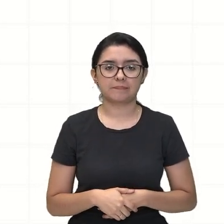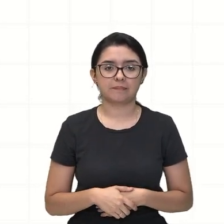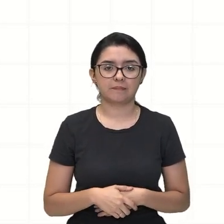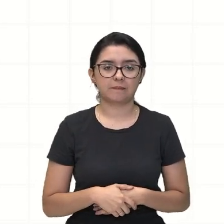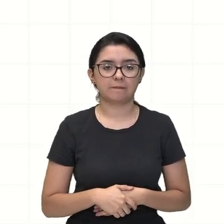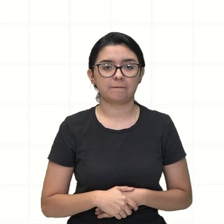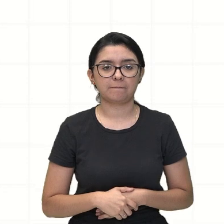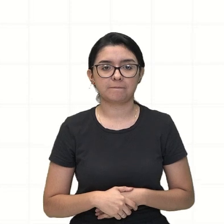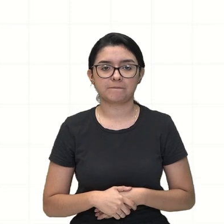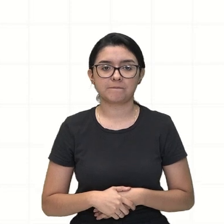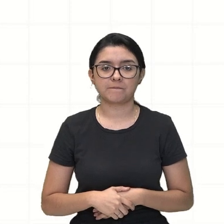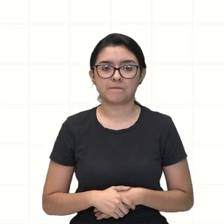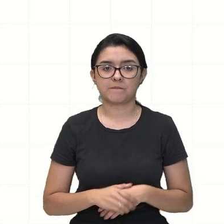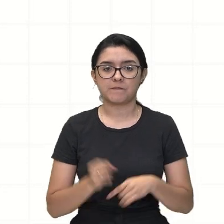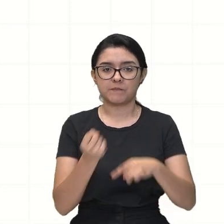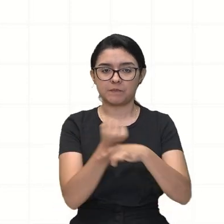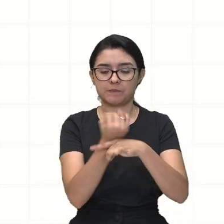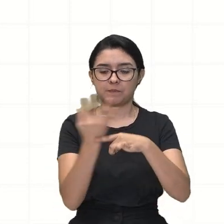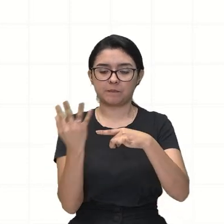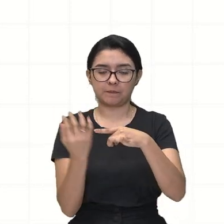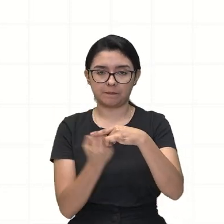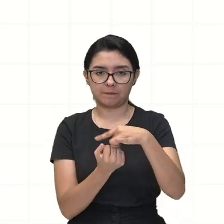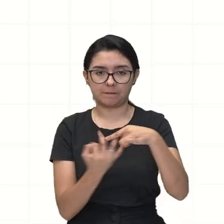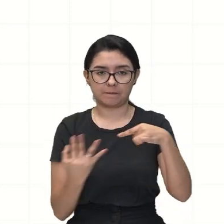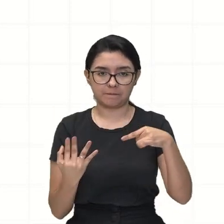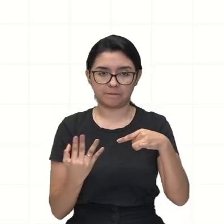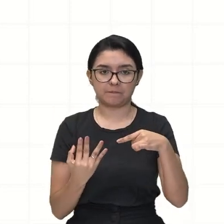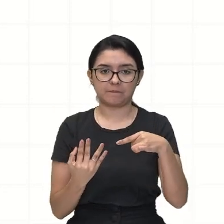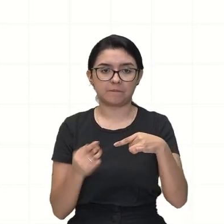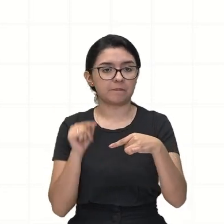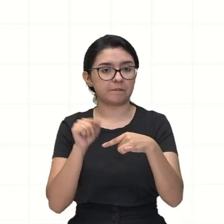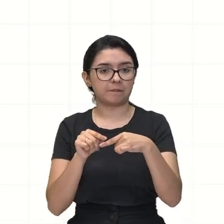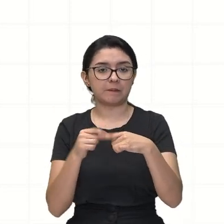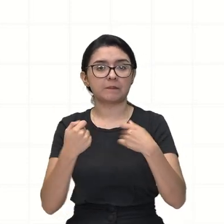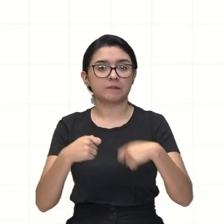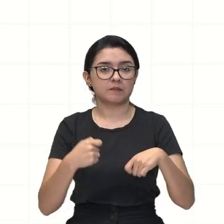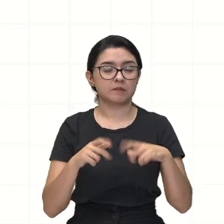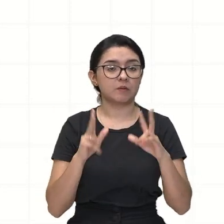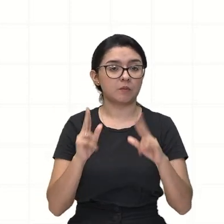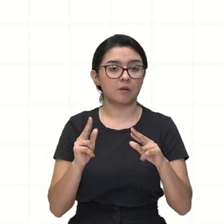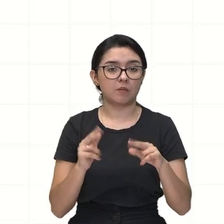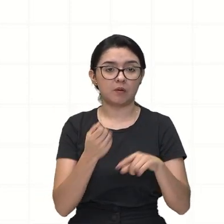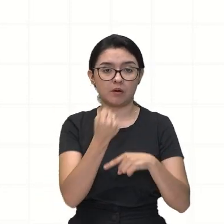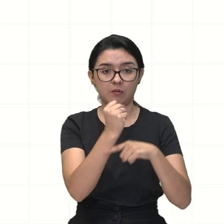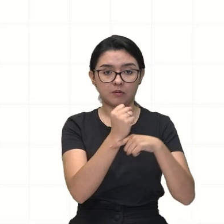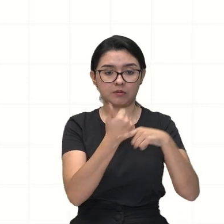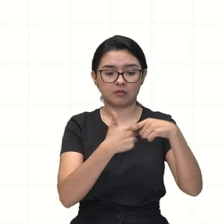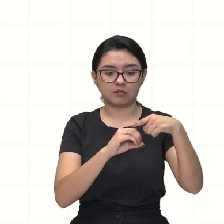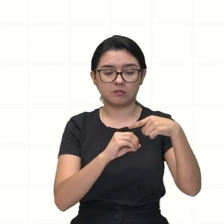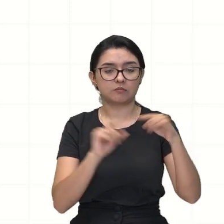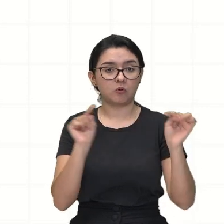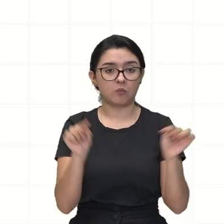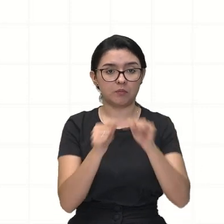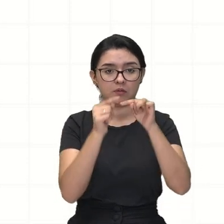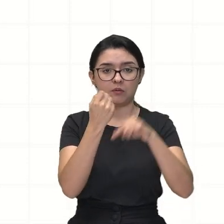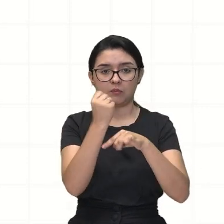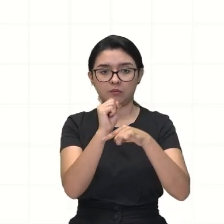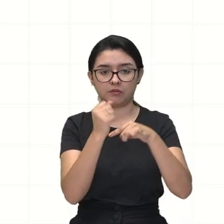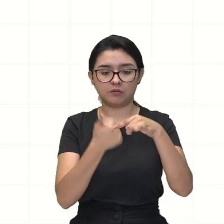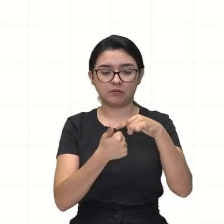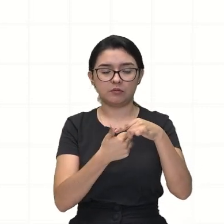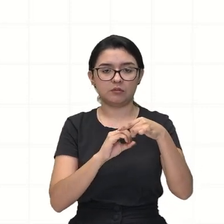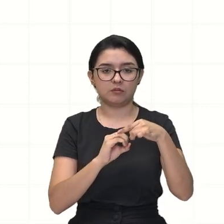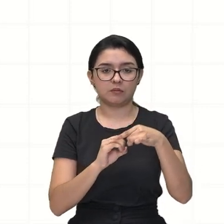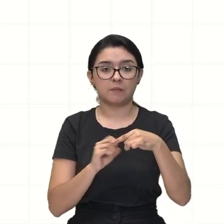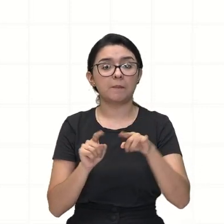uma fração equivalente a 8 décimos, porém, o denominador tem que